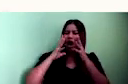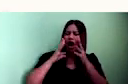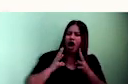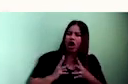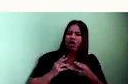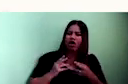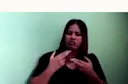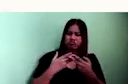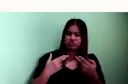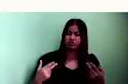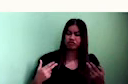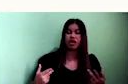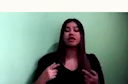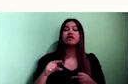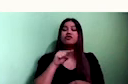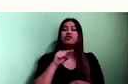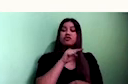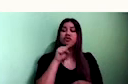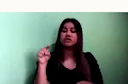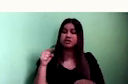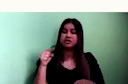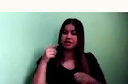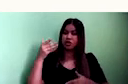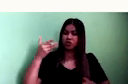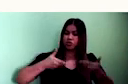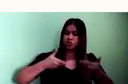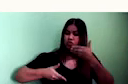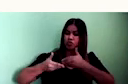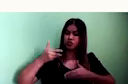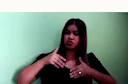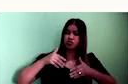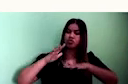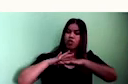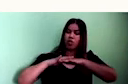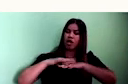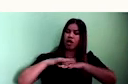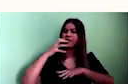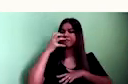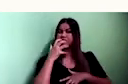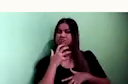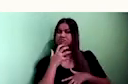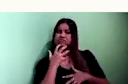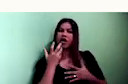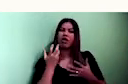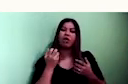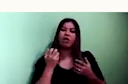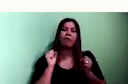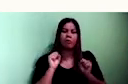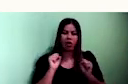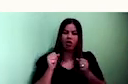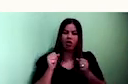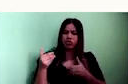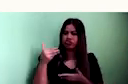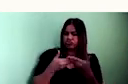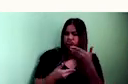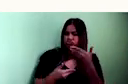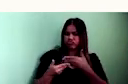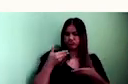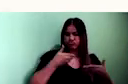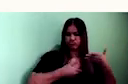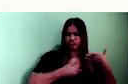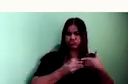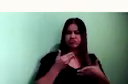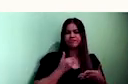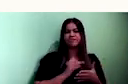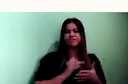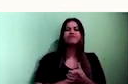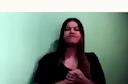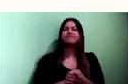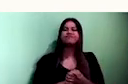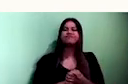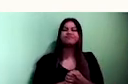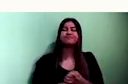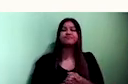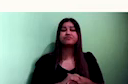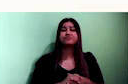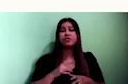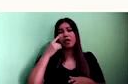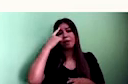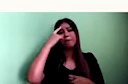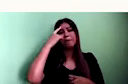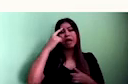crônico, já faz acompanhamento de alguma doença um pouco mais séria, né? A gente nunca tira o tratamento tradicional